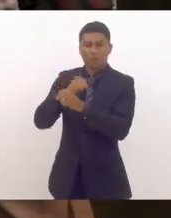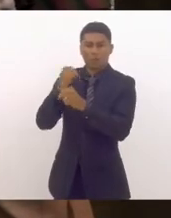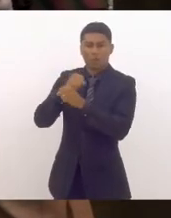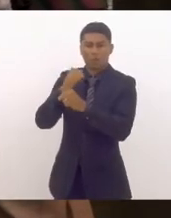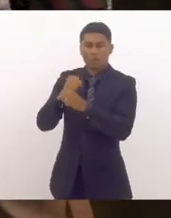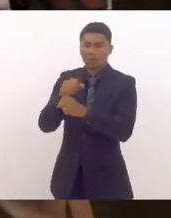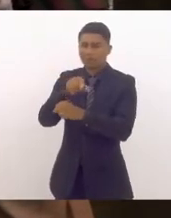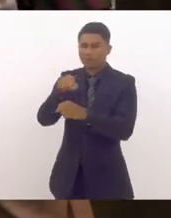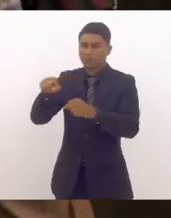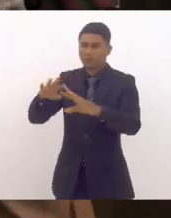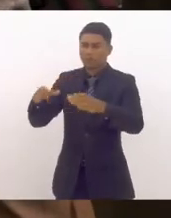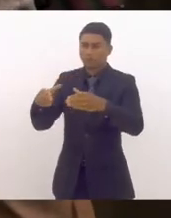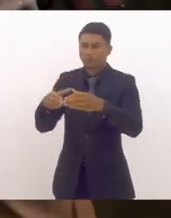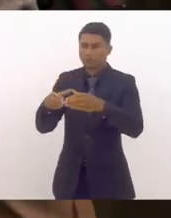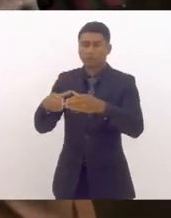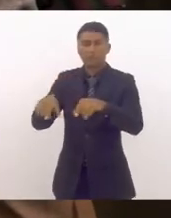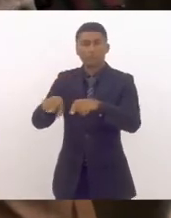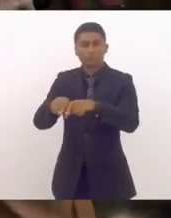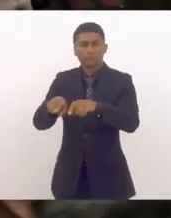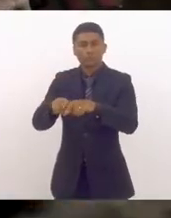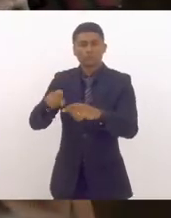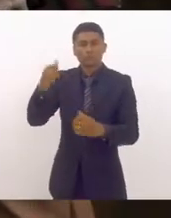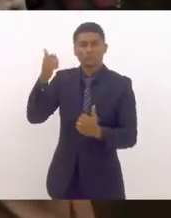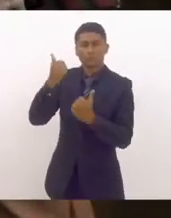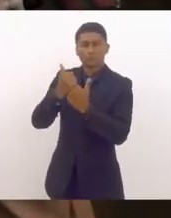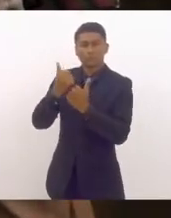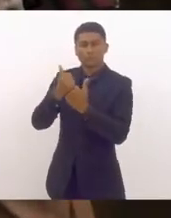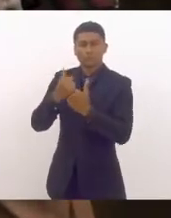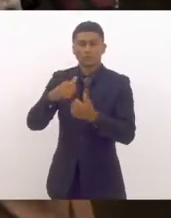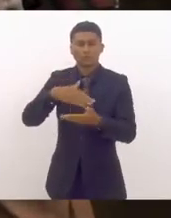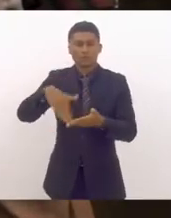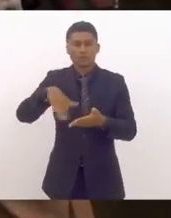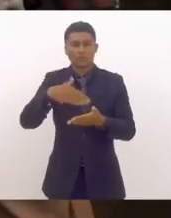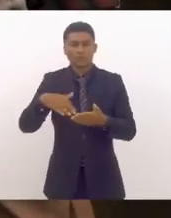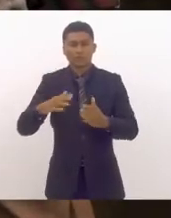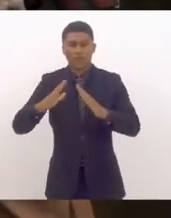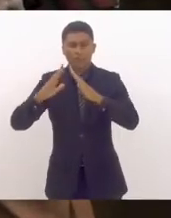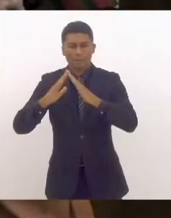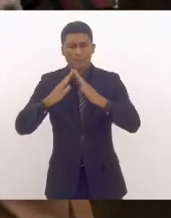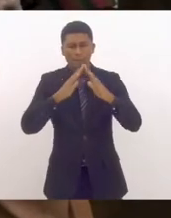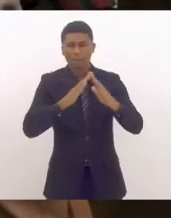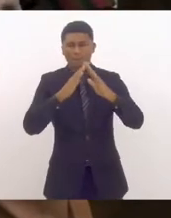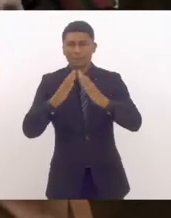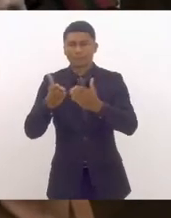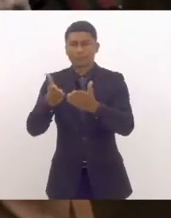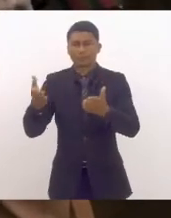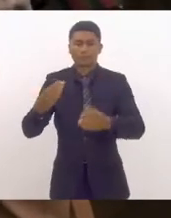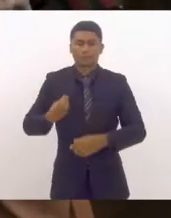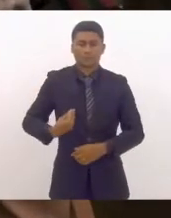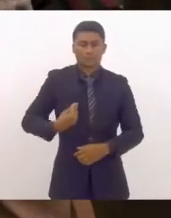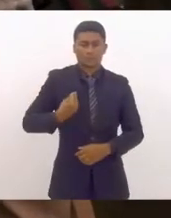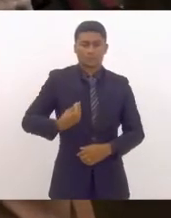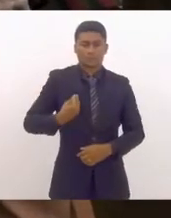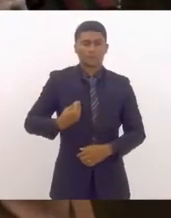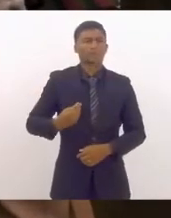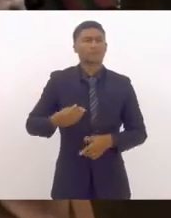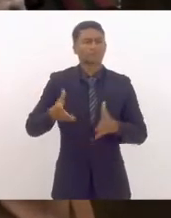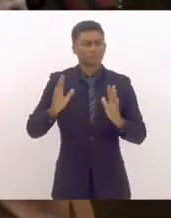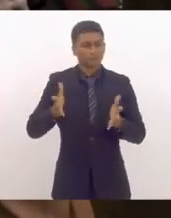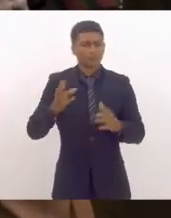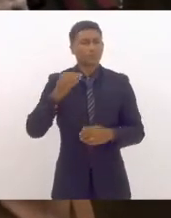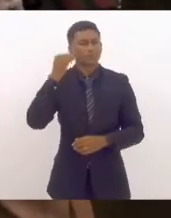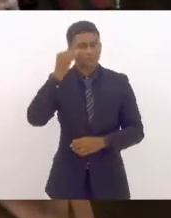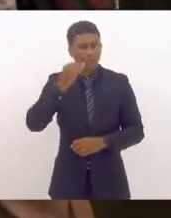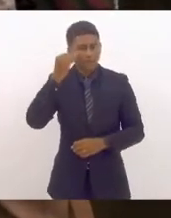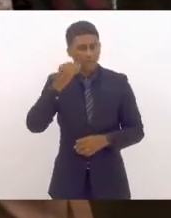com a Subsecretaria de Habitação, viveu o dia a dia como experiência dentro das comunidades do Rio de